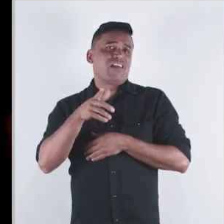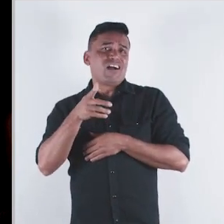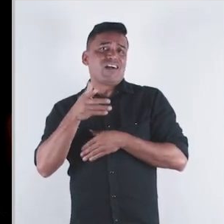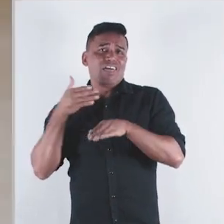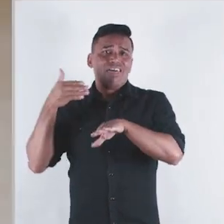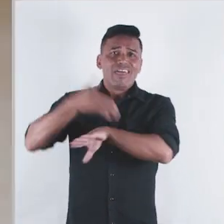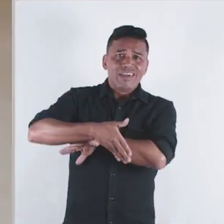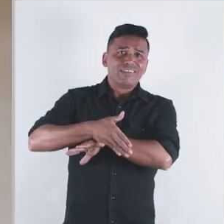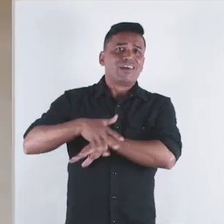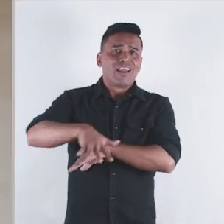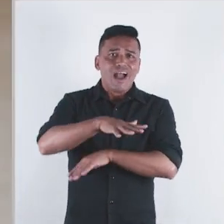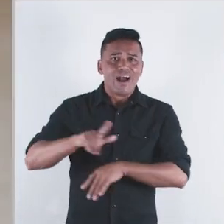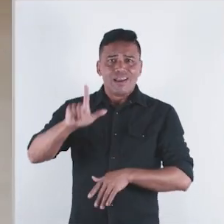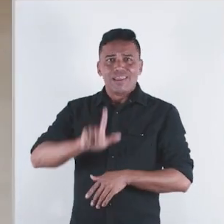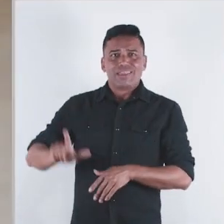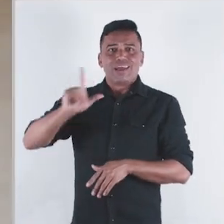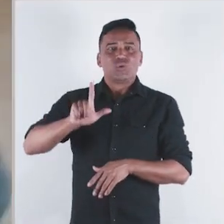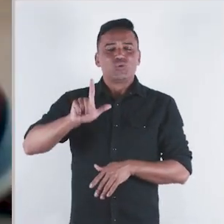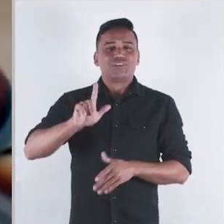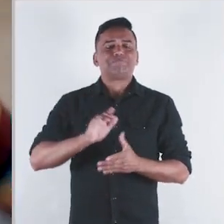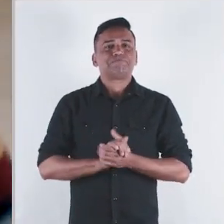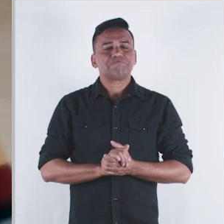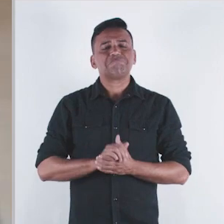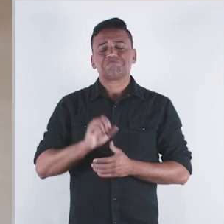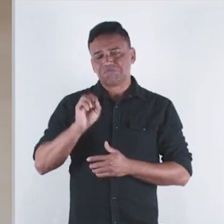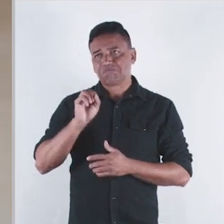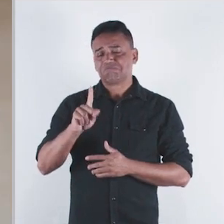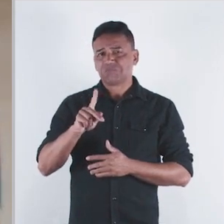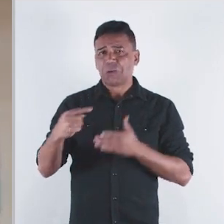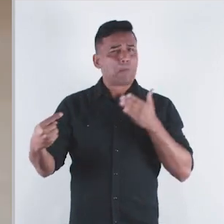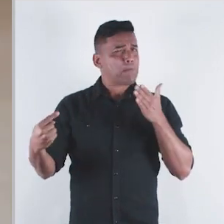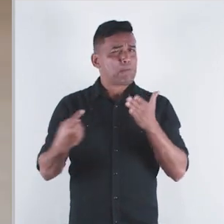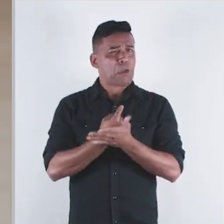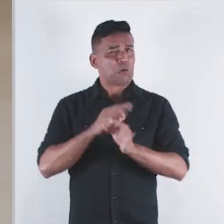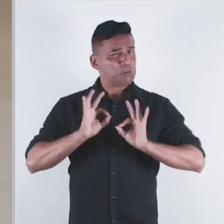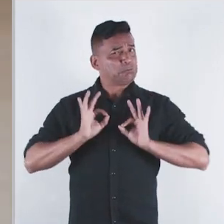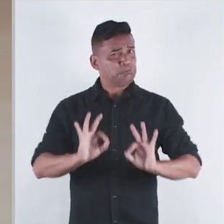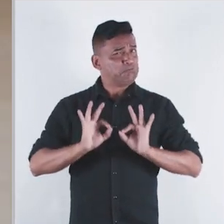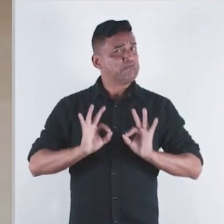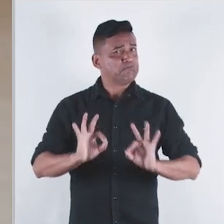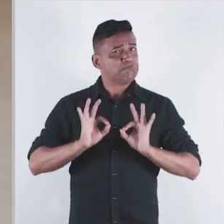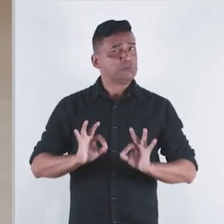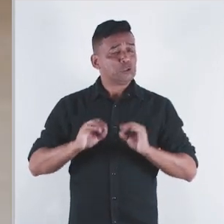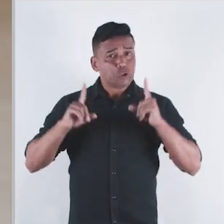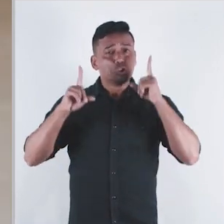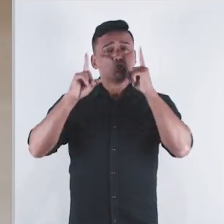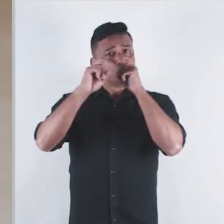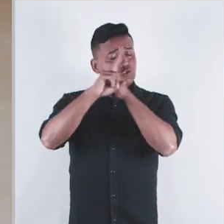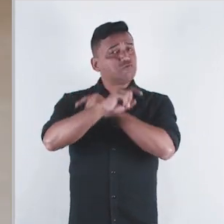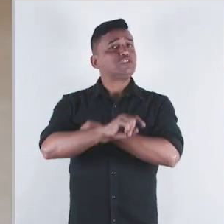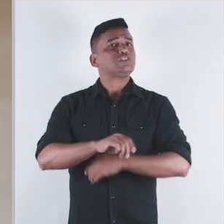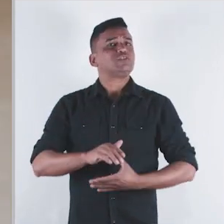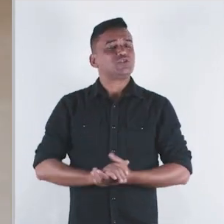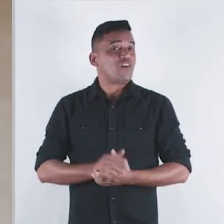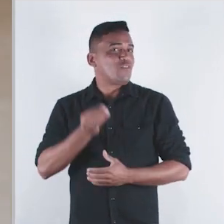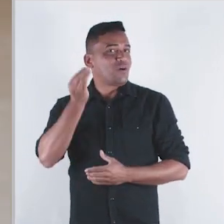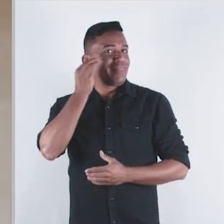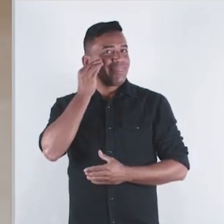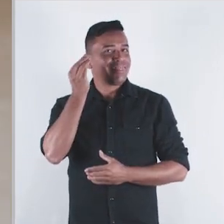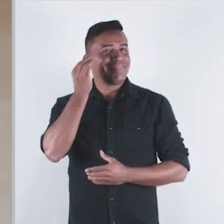literatura. Ok, é uma pergunta excelente e complicada, bastante complexa. Vou tentar